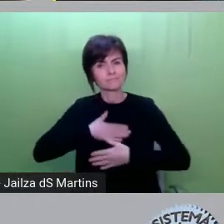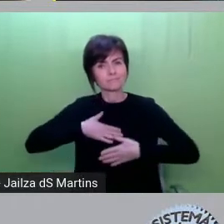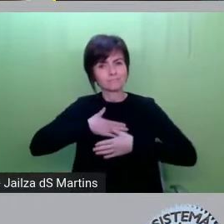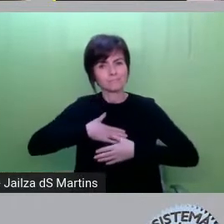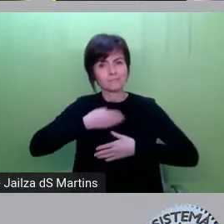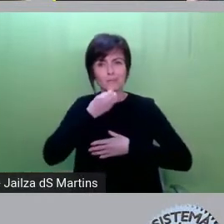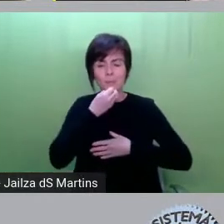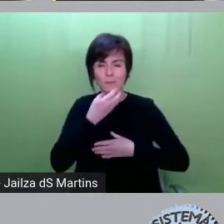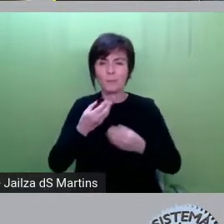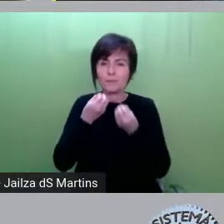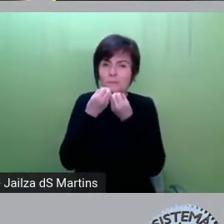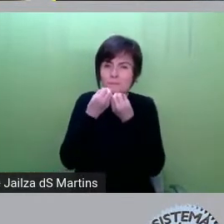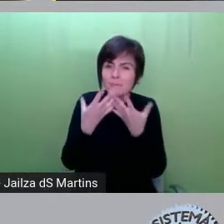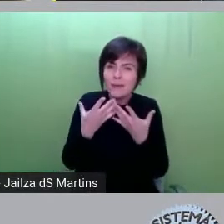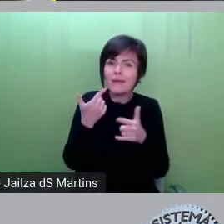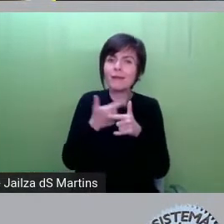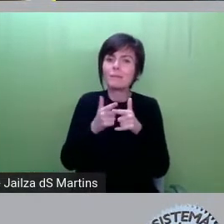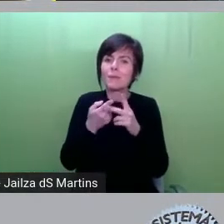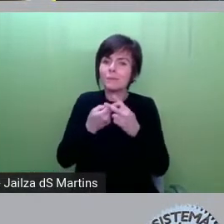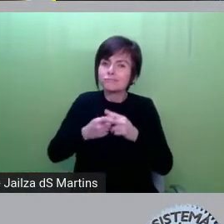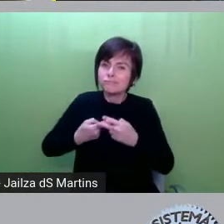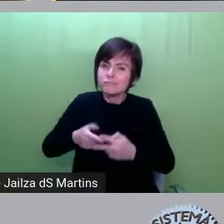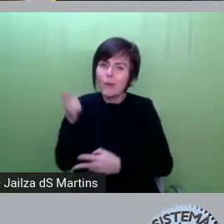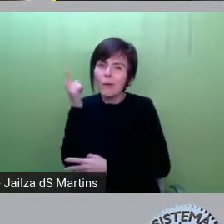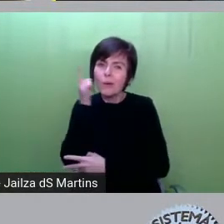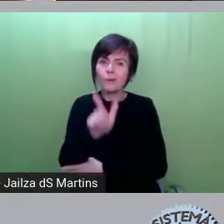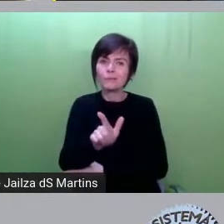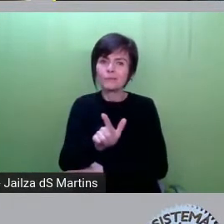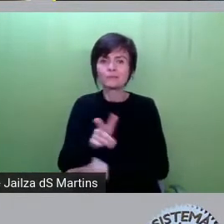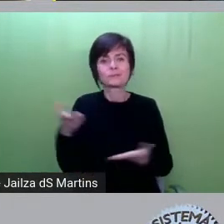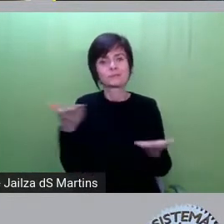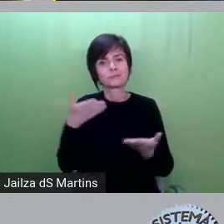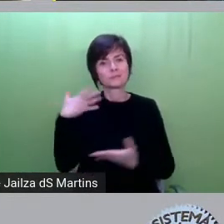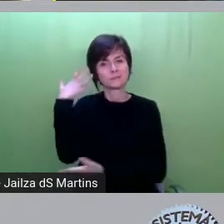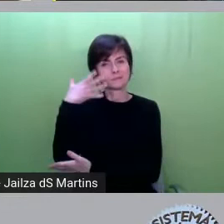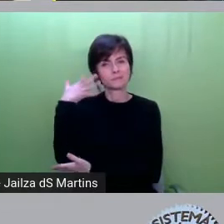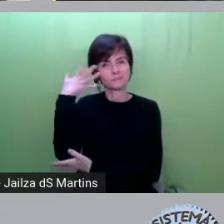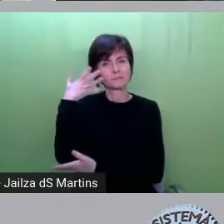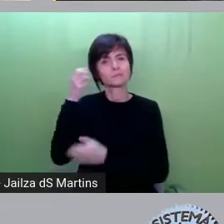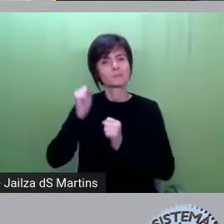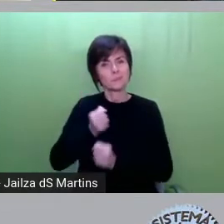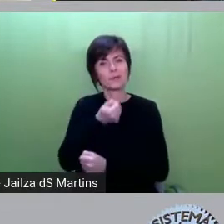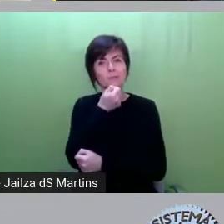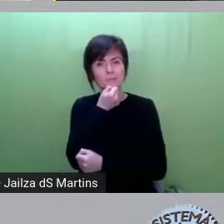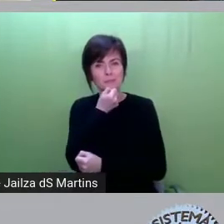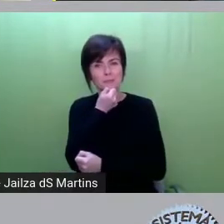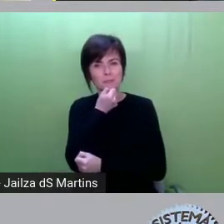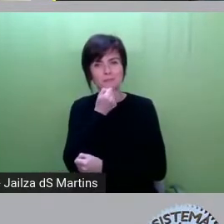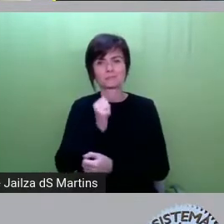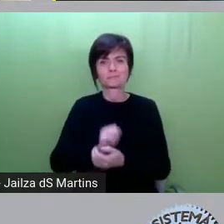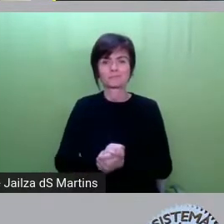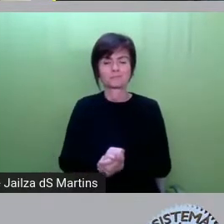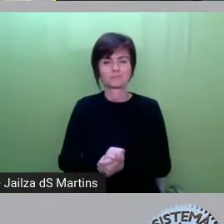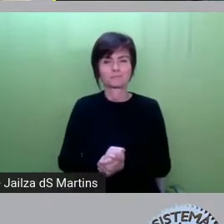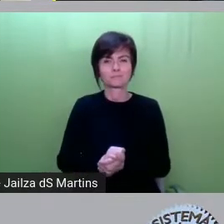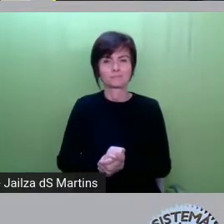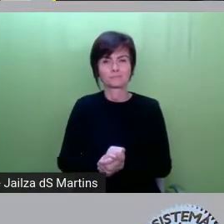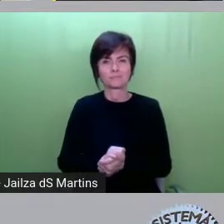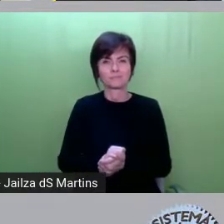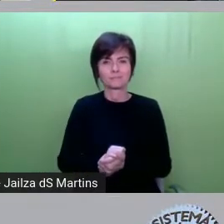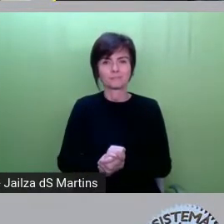a Deus, os problemas técnicos foram contornados e o senhor está aqui conosco. Pode abrir seu microfone, muito grato.